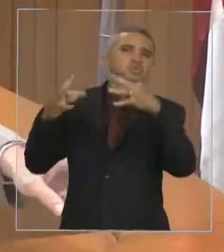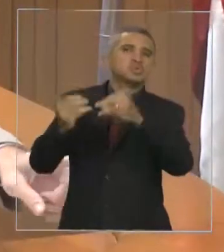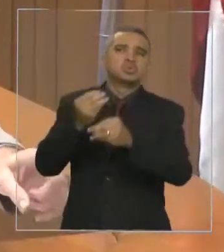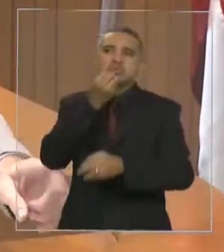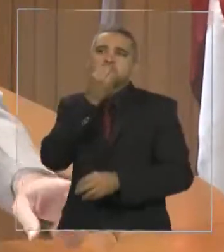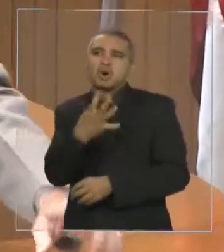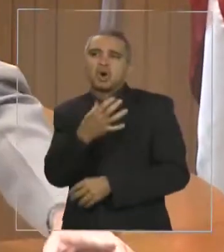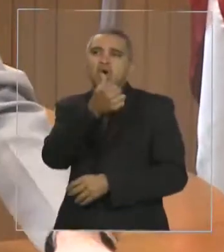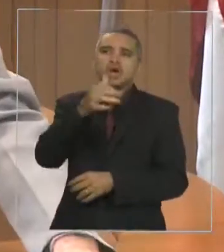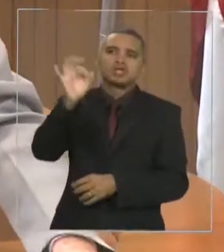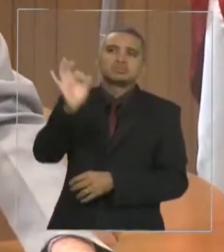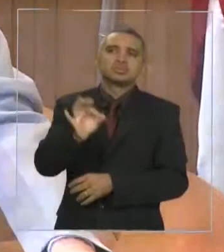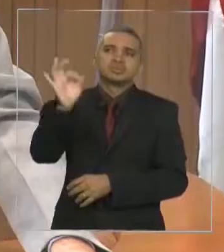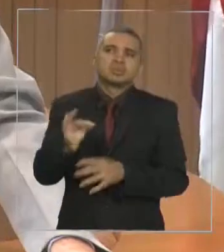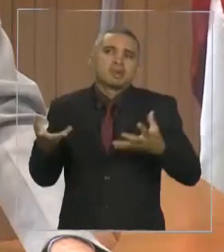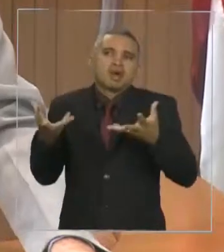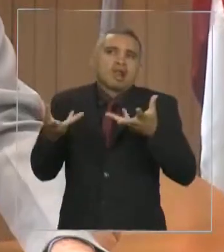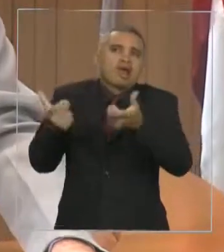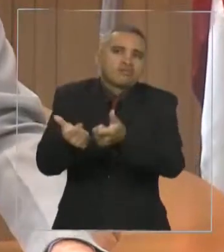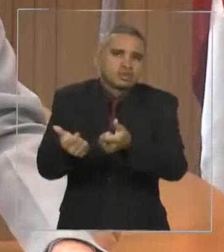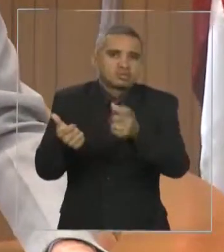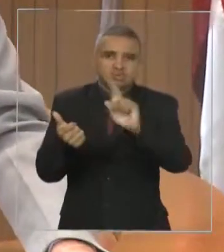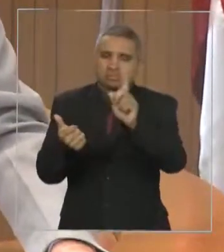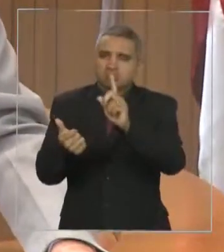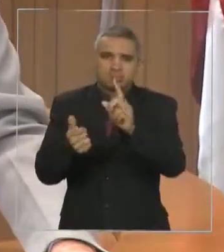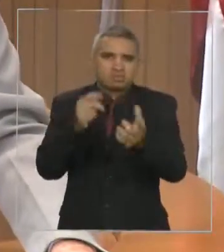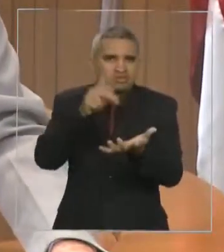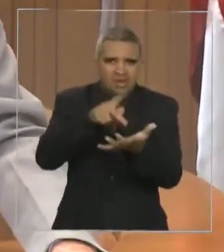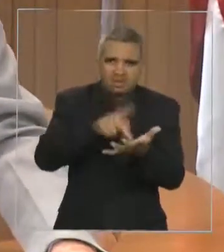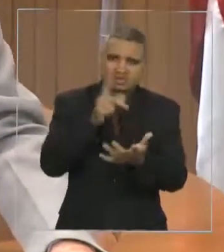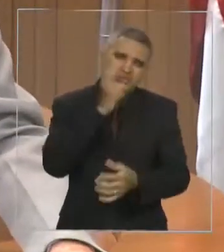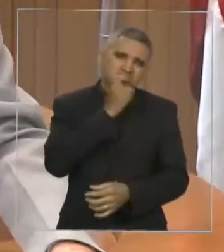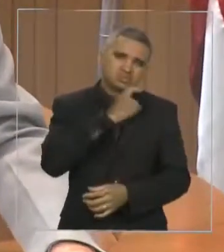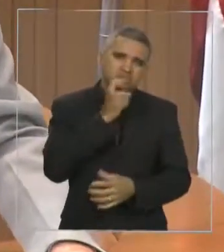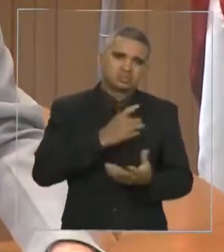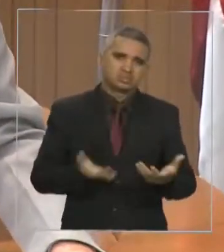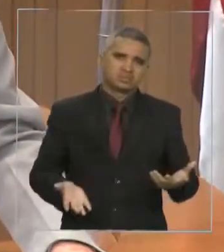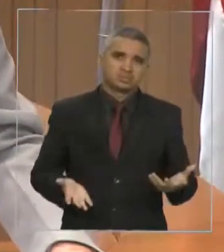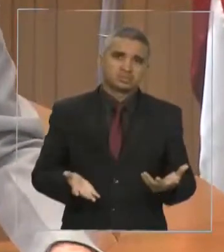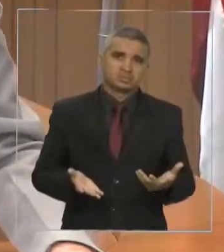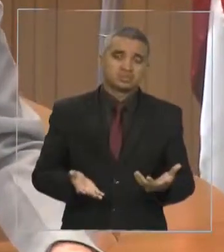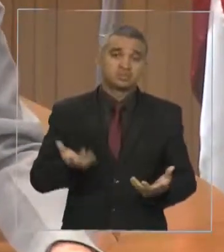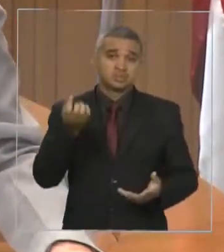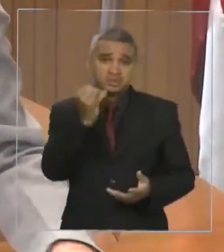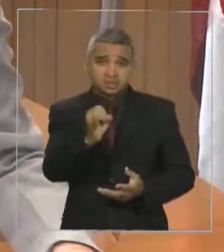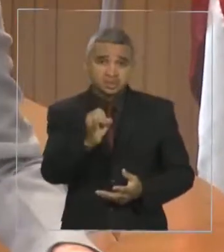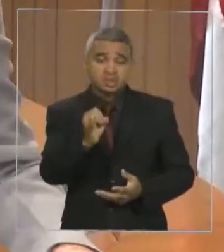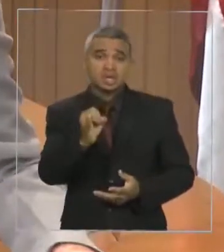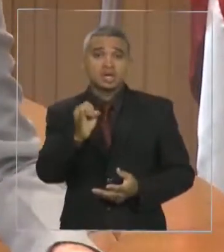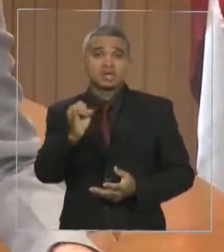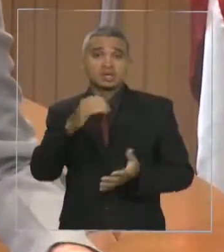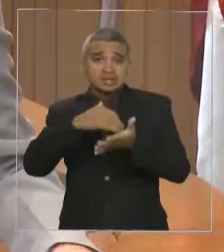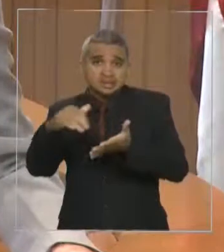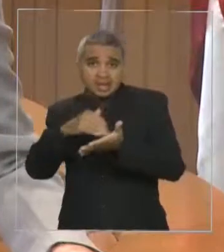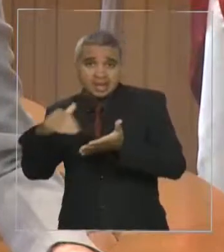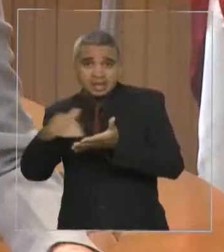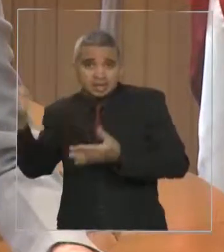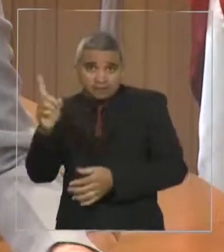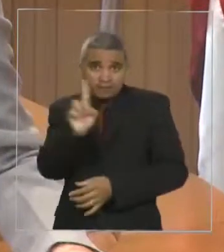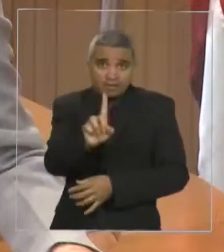maravilhas. Não é verdade. Nós só iríamos saber se está tudo a mil maravilhas se vierem para cá e